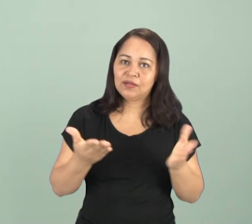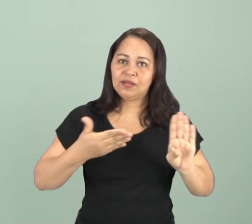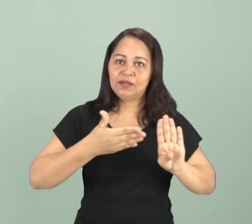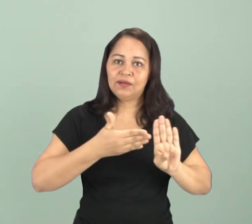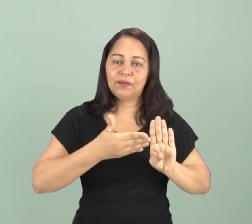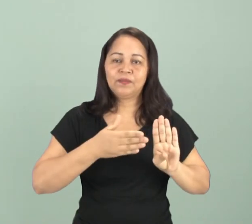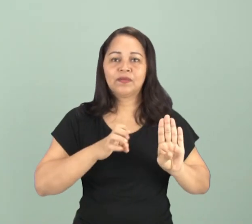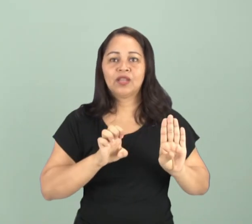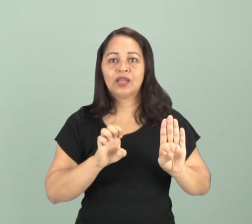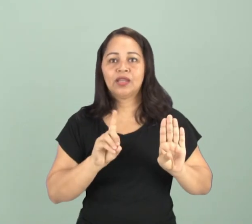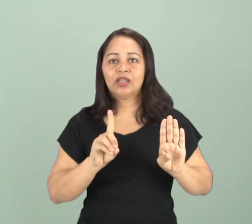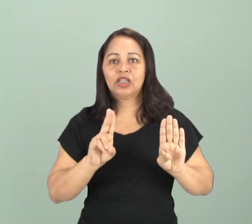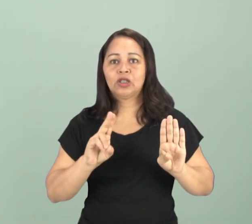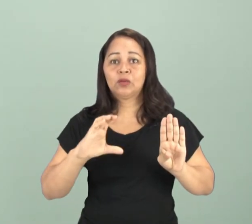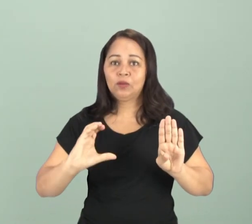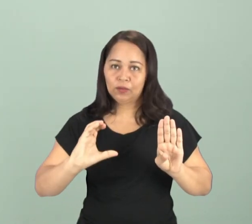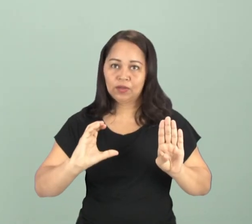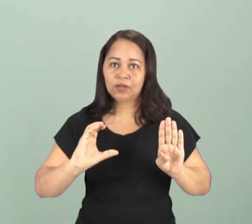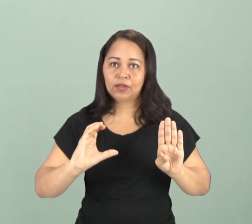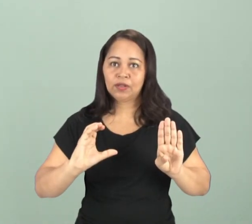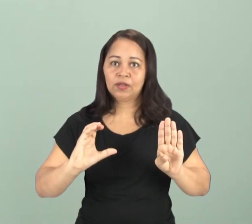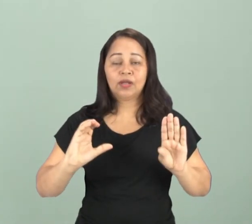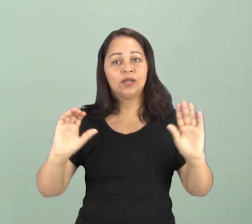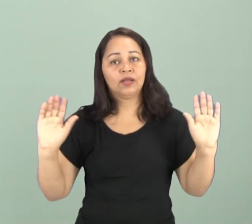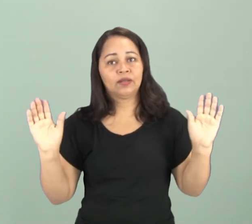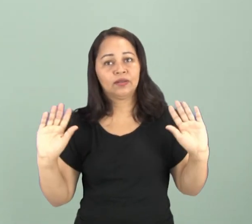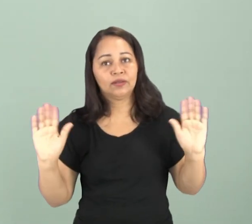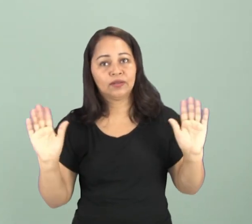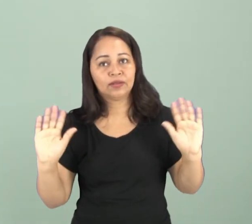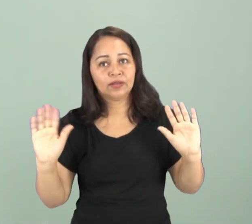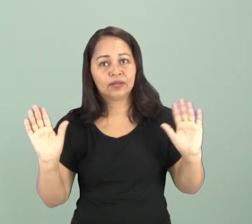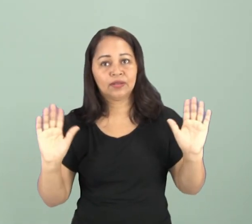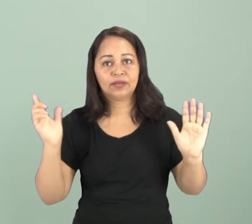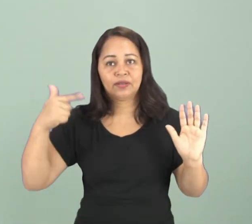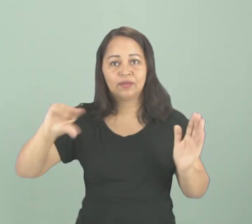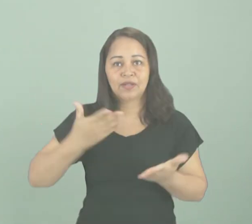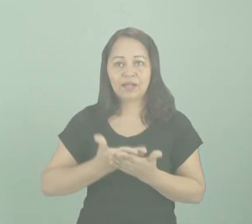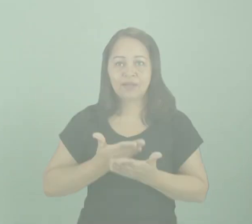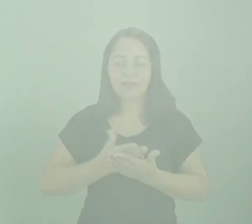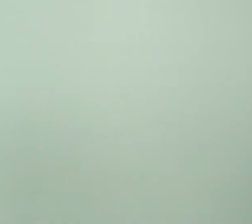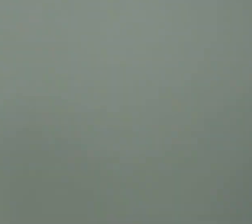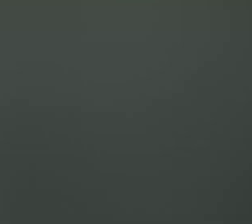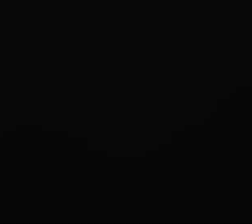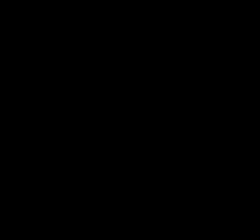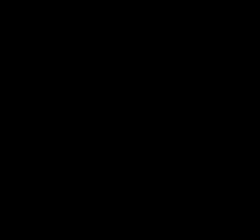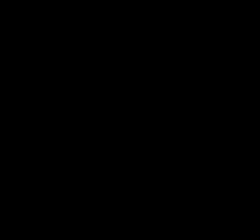de acessar a plataforma Eduque. Então, hasta la próxima.